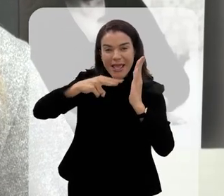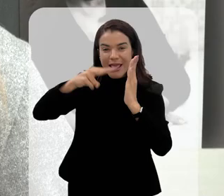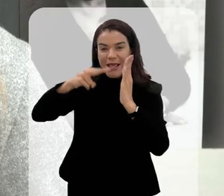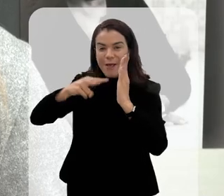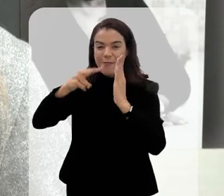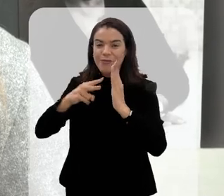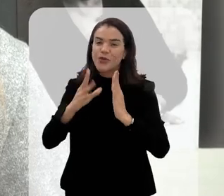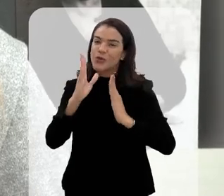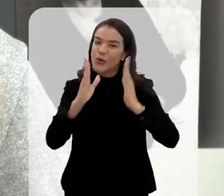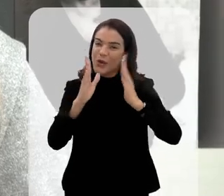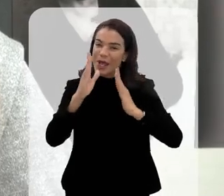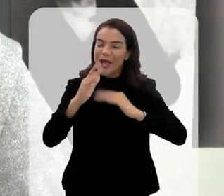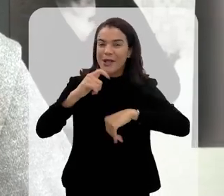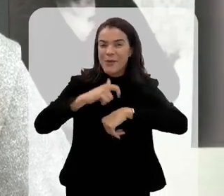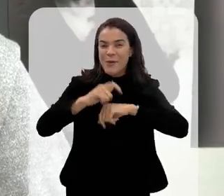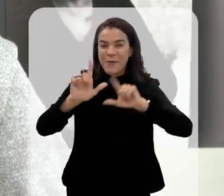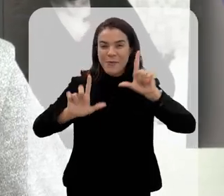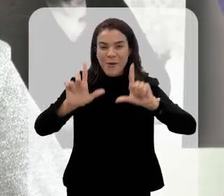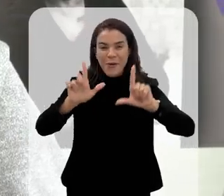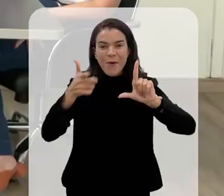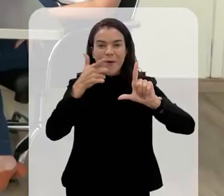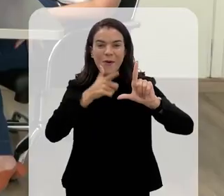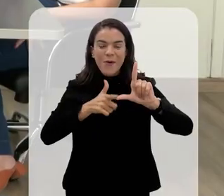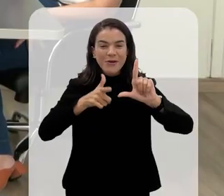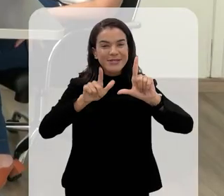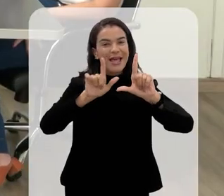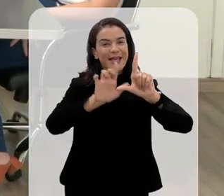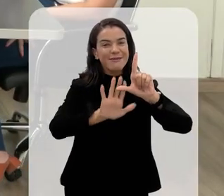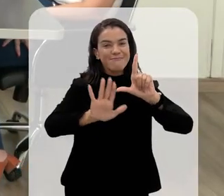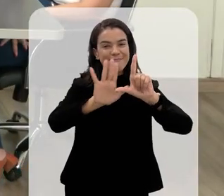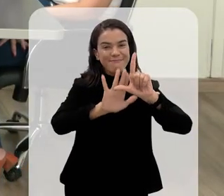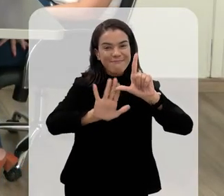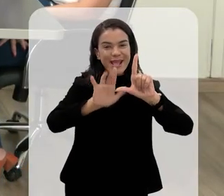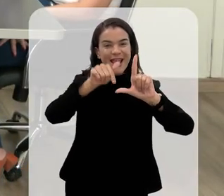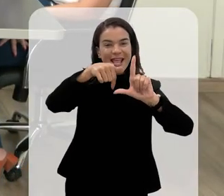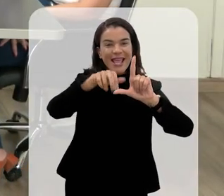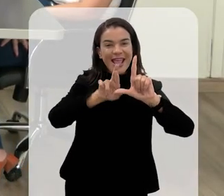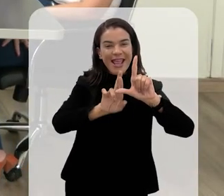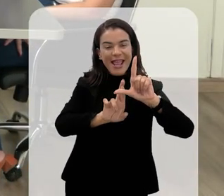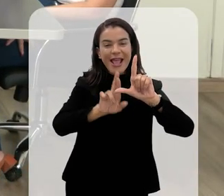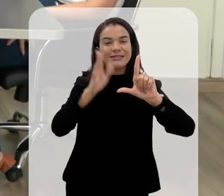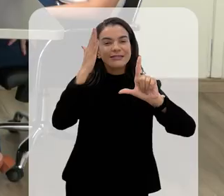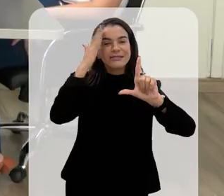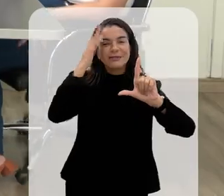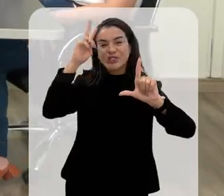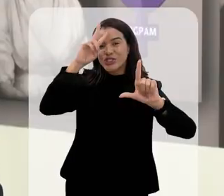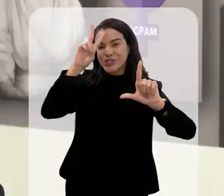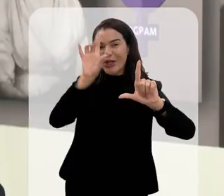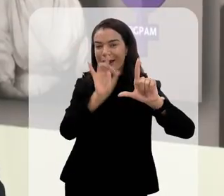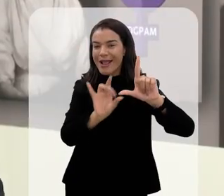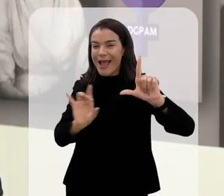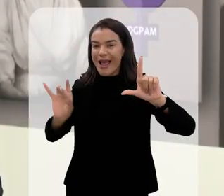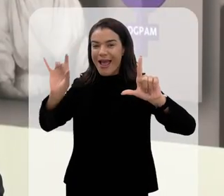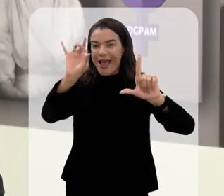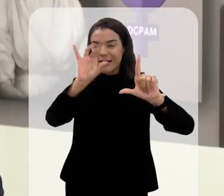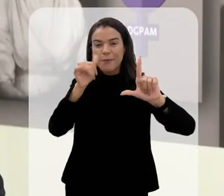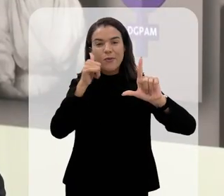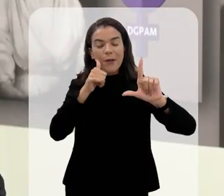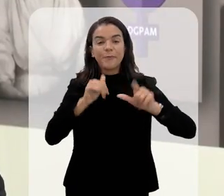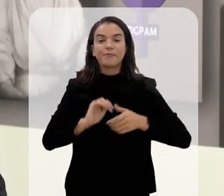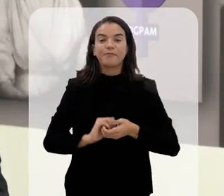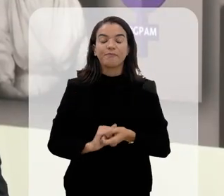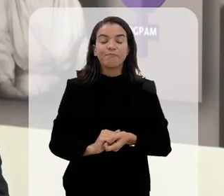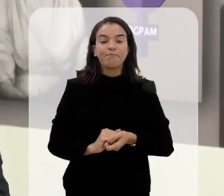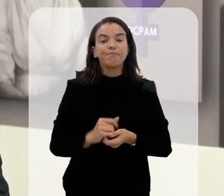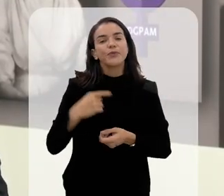Então, durante o programa, você consegue pegar aquele QR Code ali e saber a história de cada uma delas. Doutora